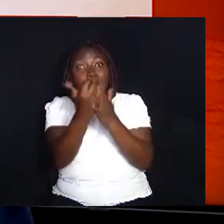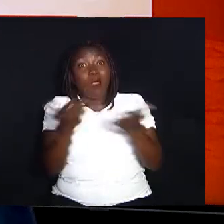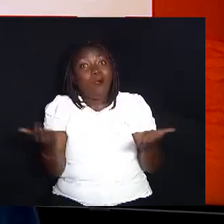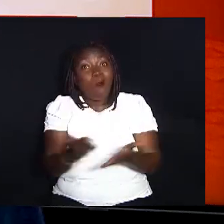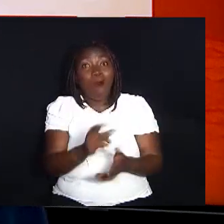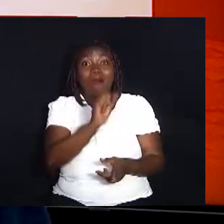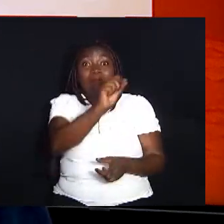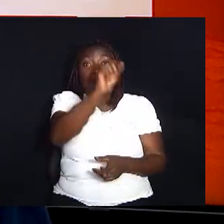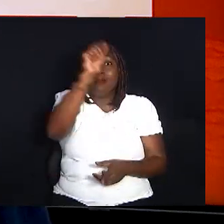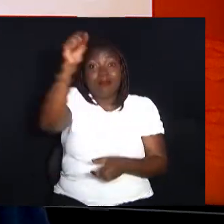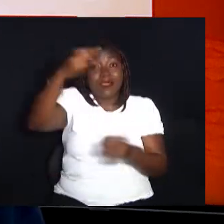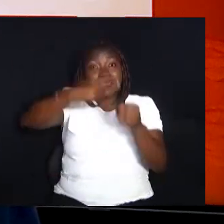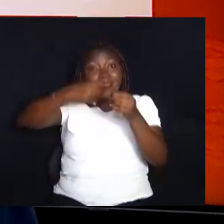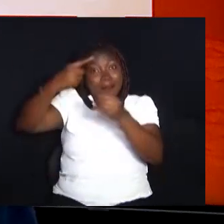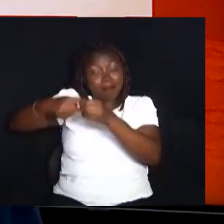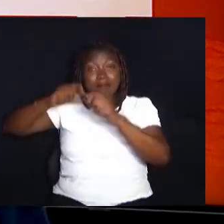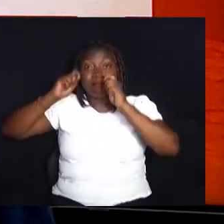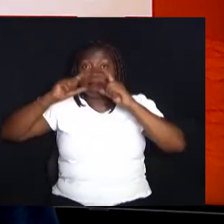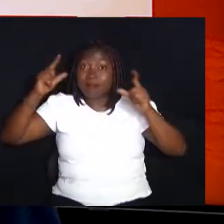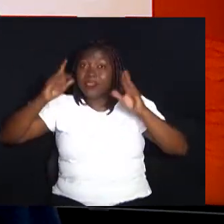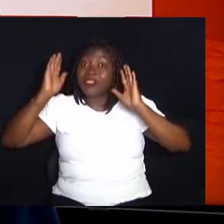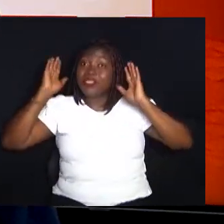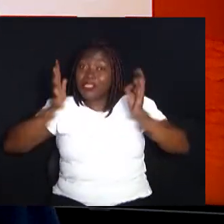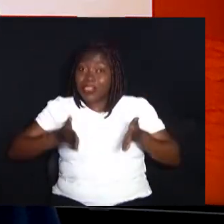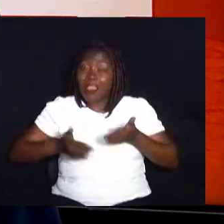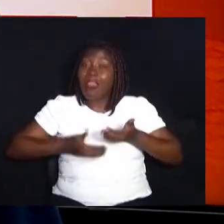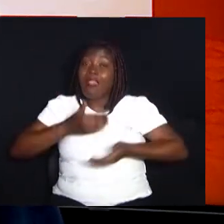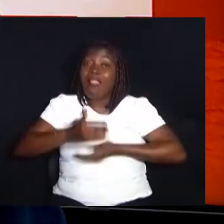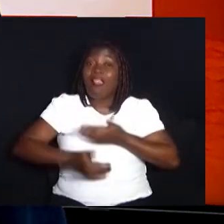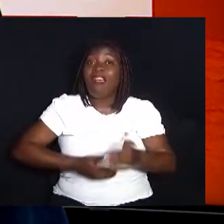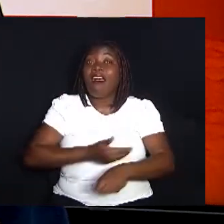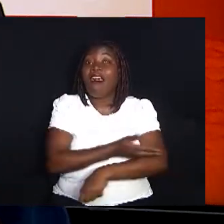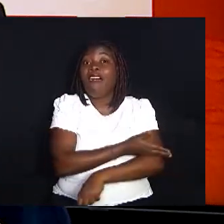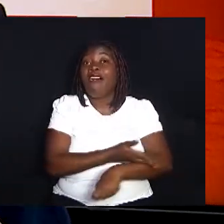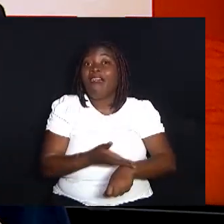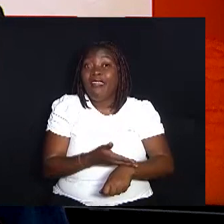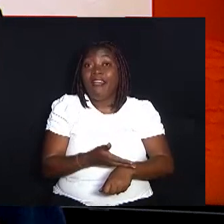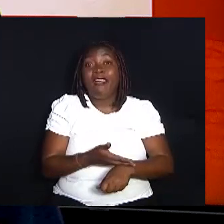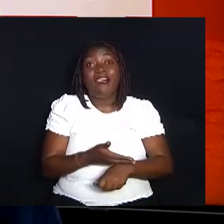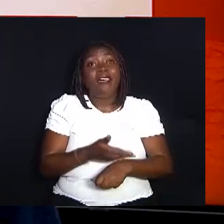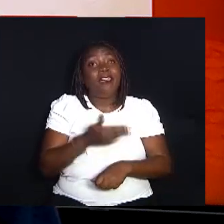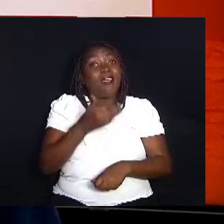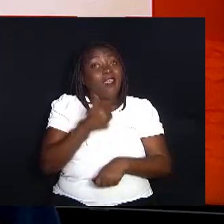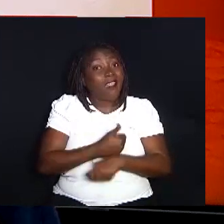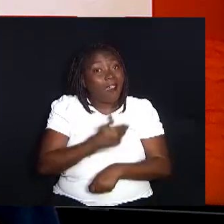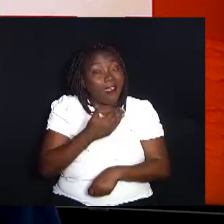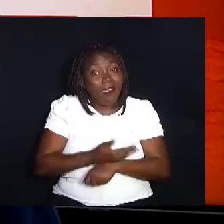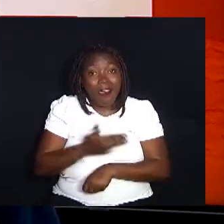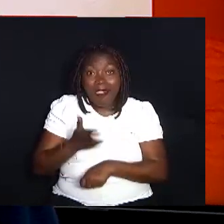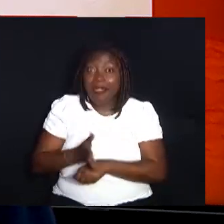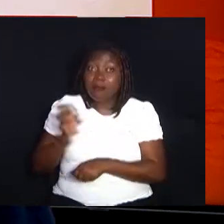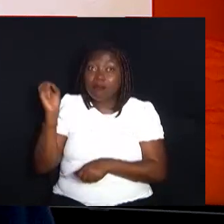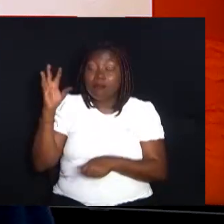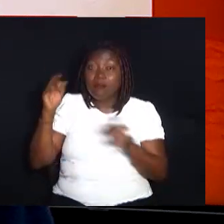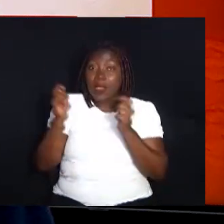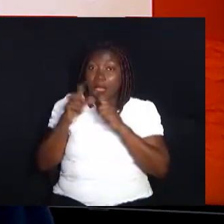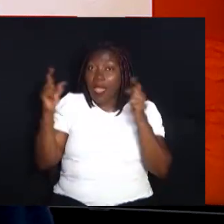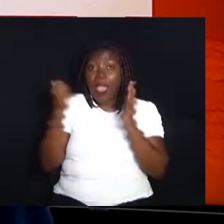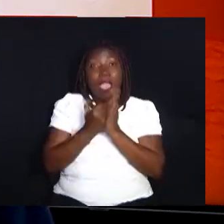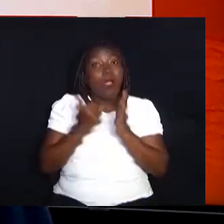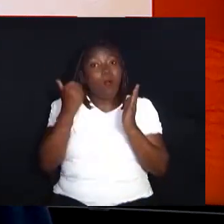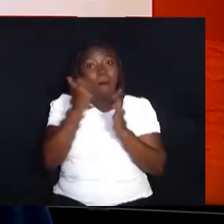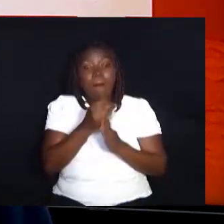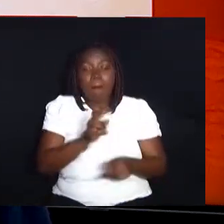máximo hoje várias cidades estão em estado de atenção já e a tendência é que cada vez que você entra estado de